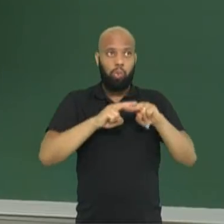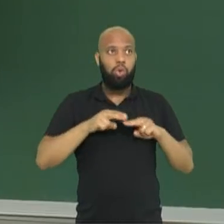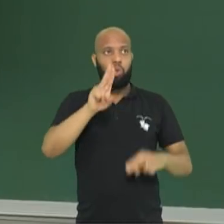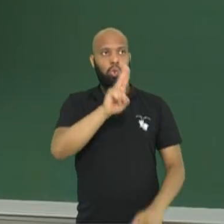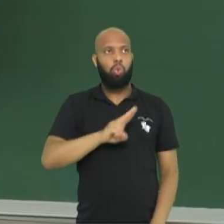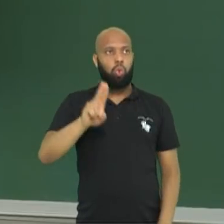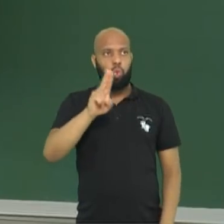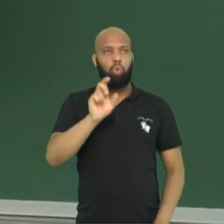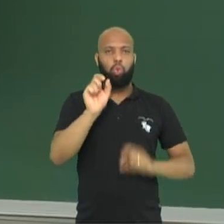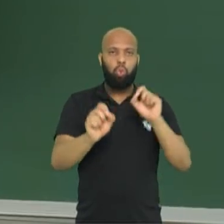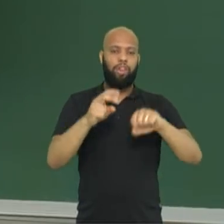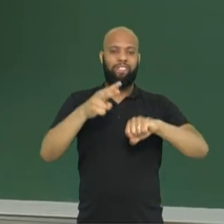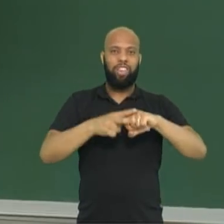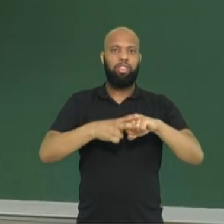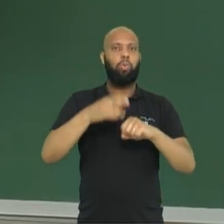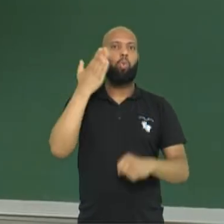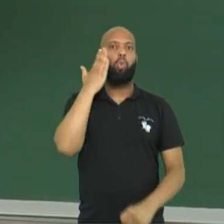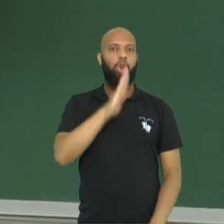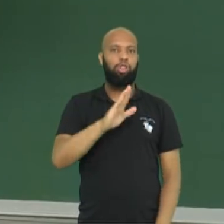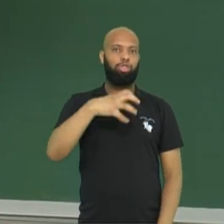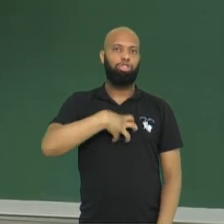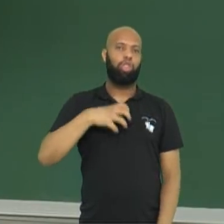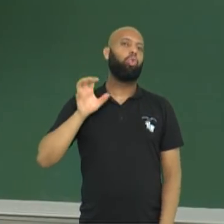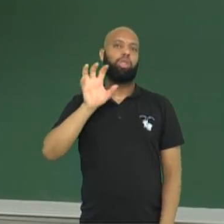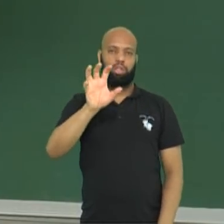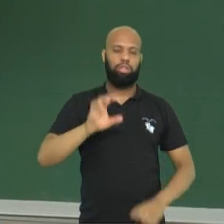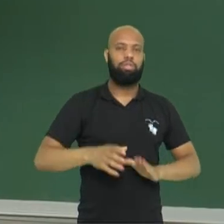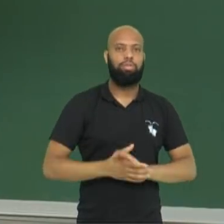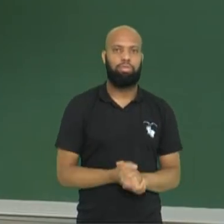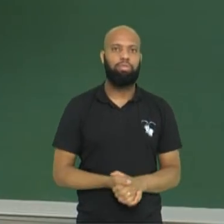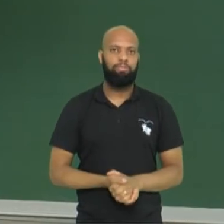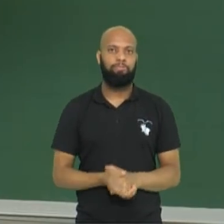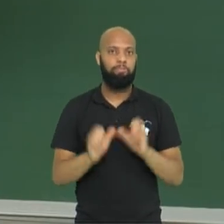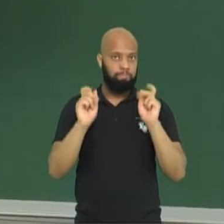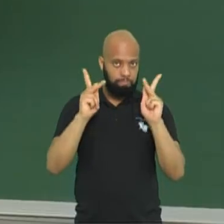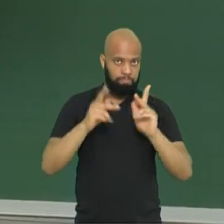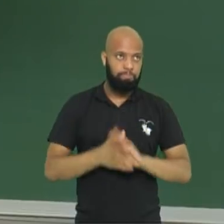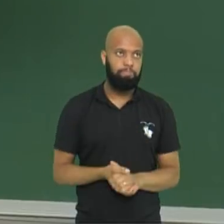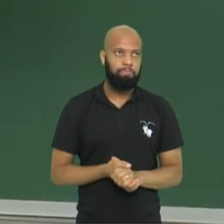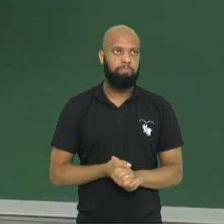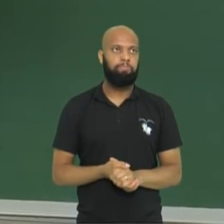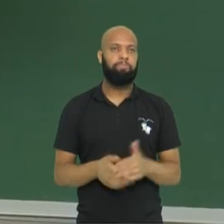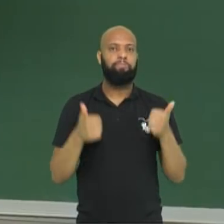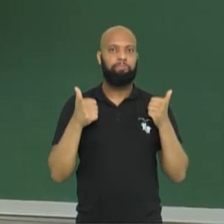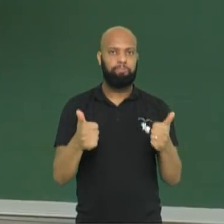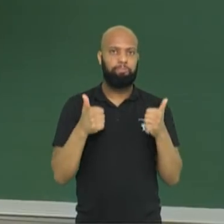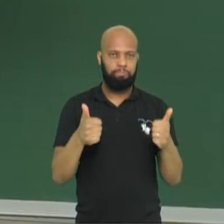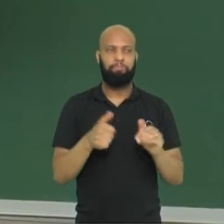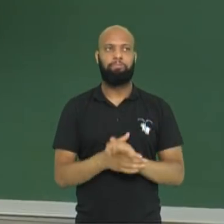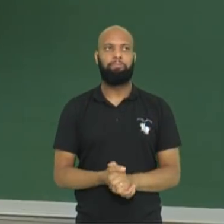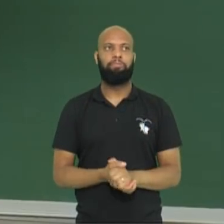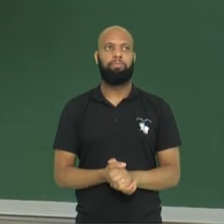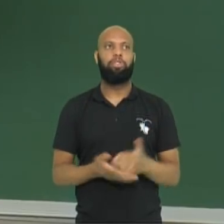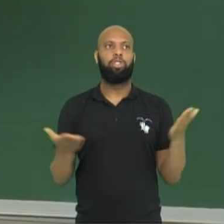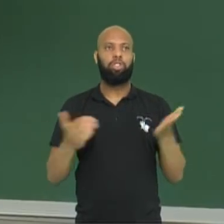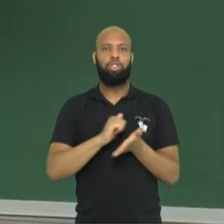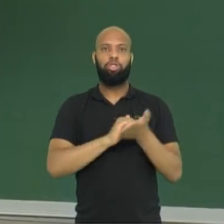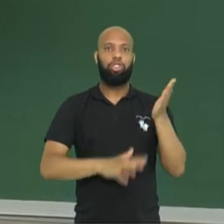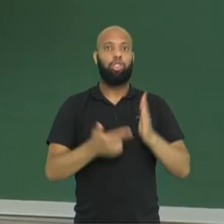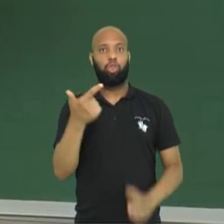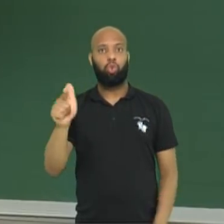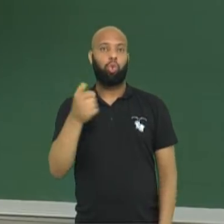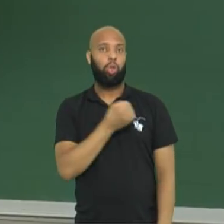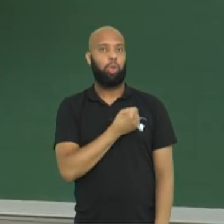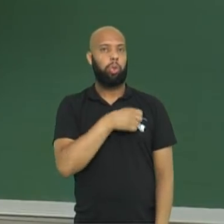aqui esses verbos da forma como estão. Beleza? Muito bem. E agora mais